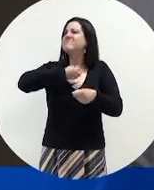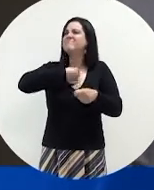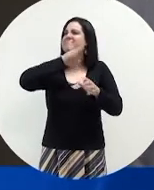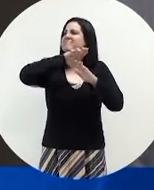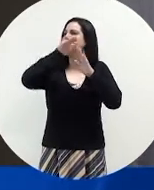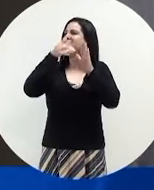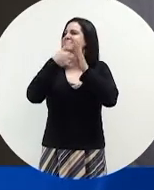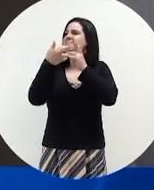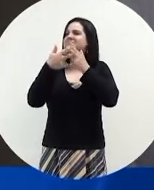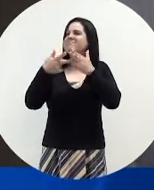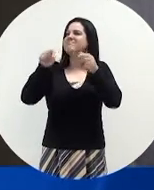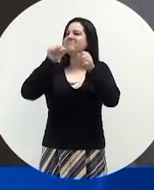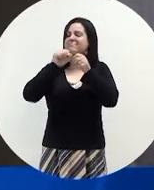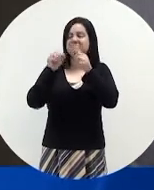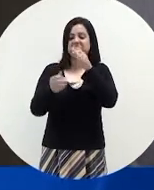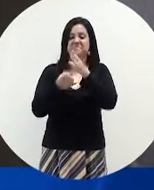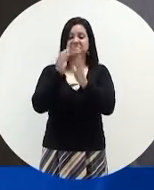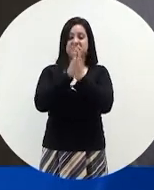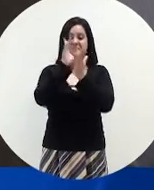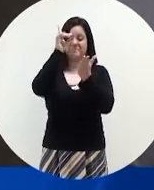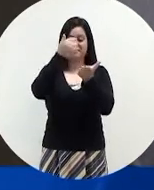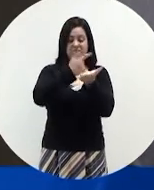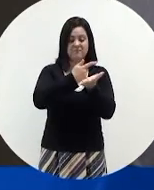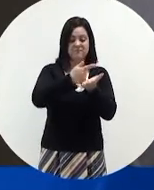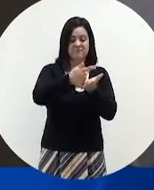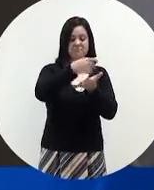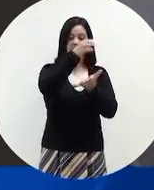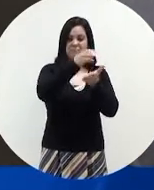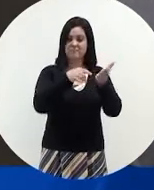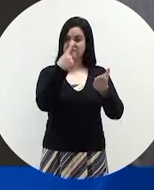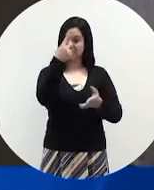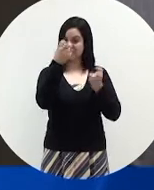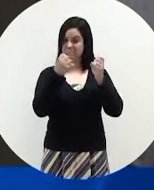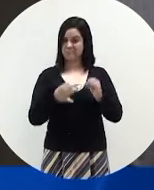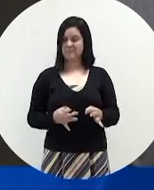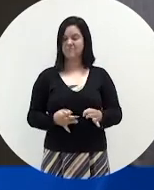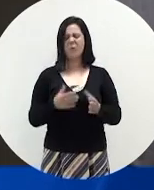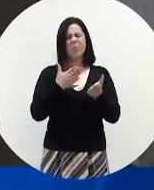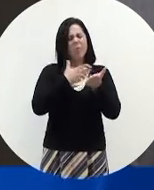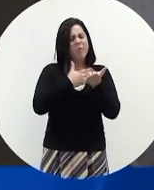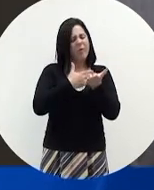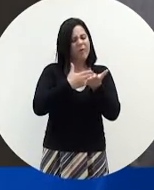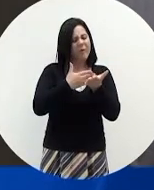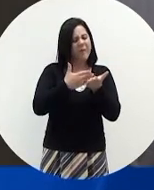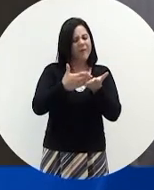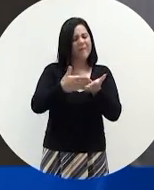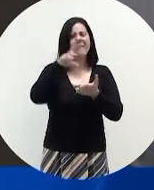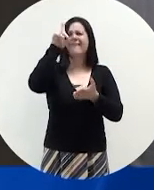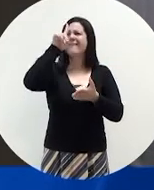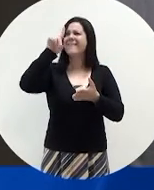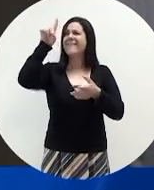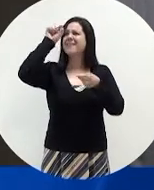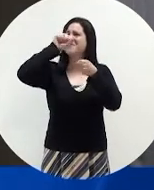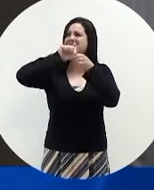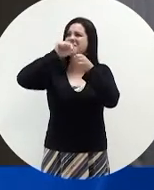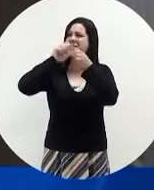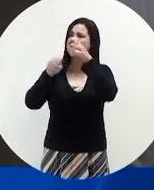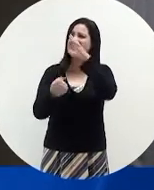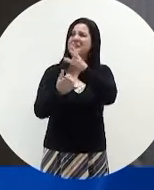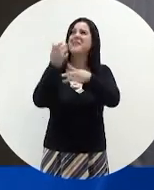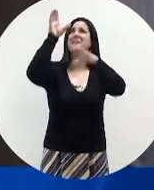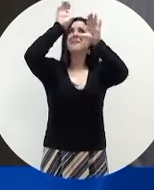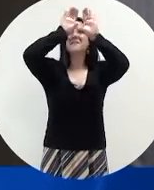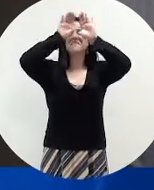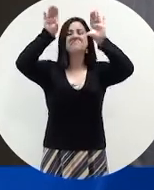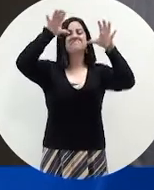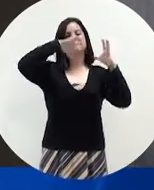consegue provar, né, de que existe um Deus superior a você, que é o